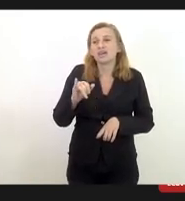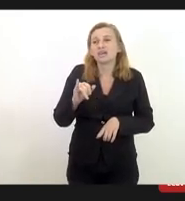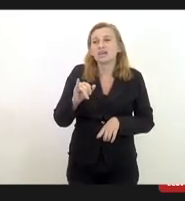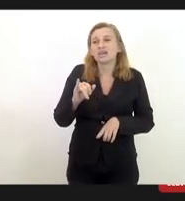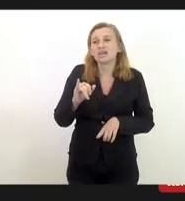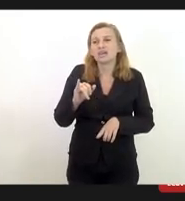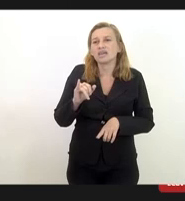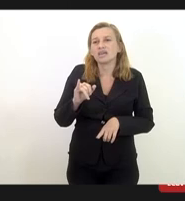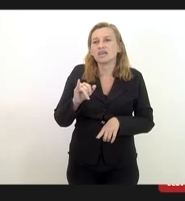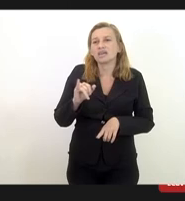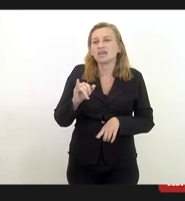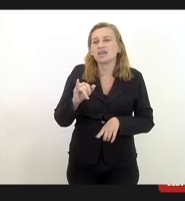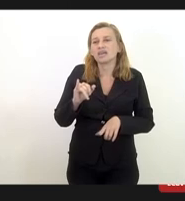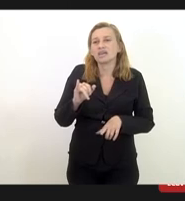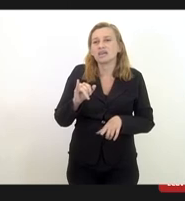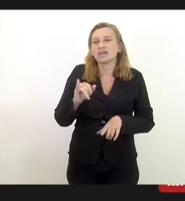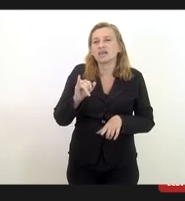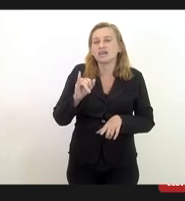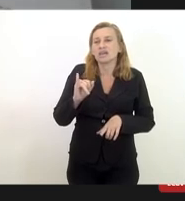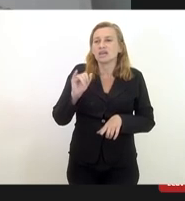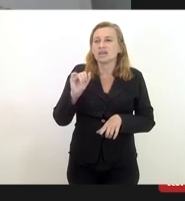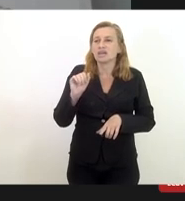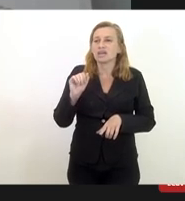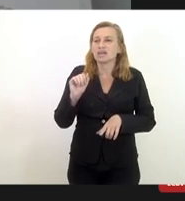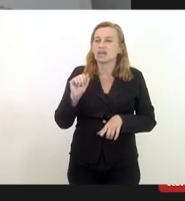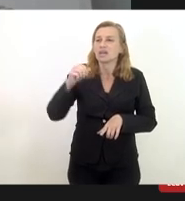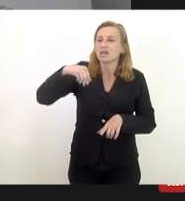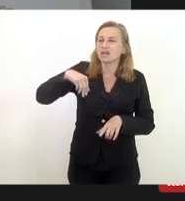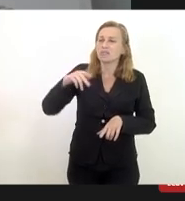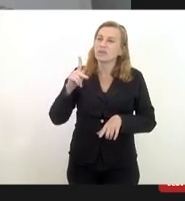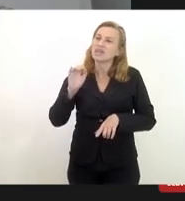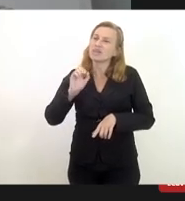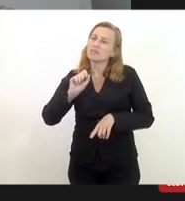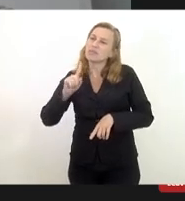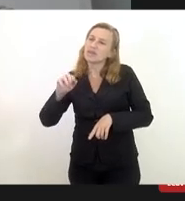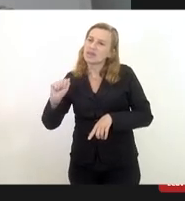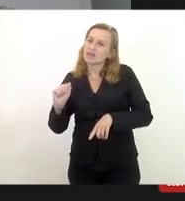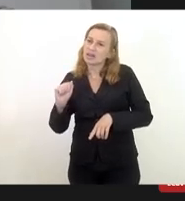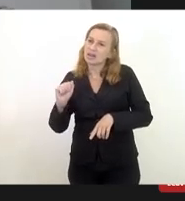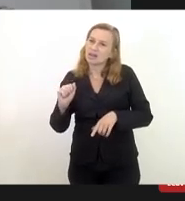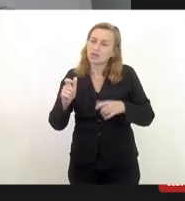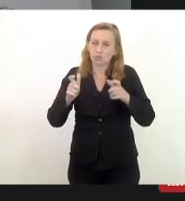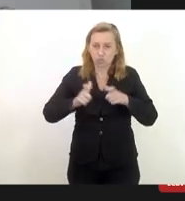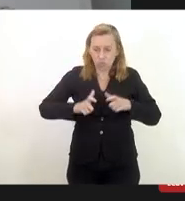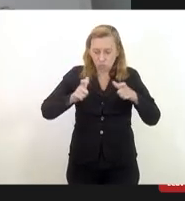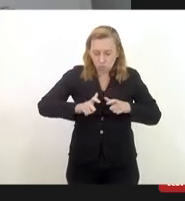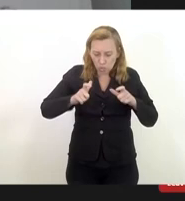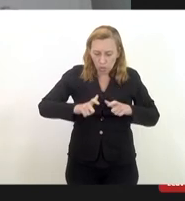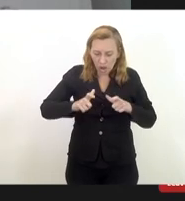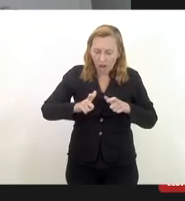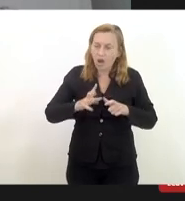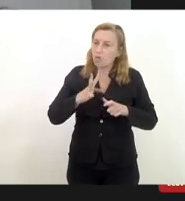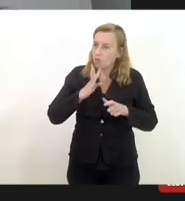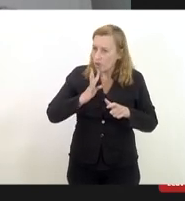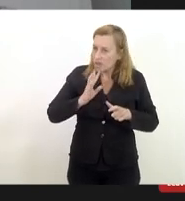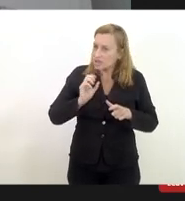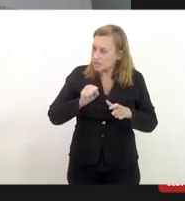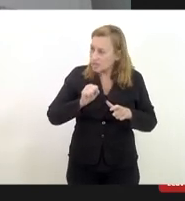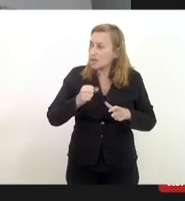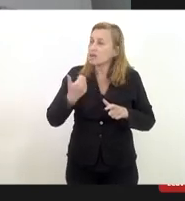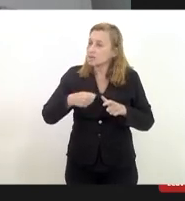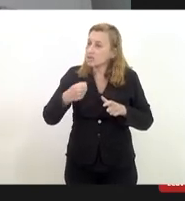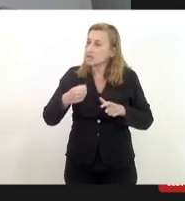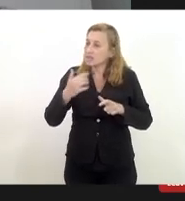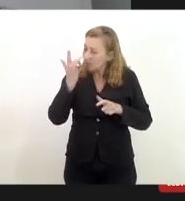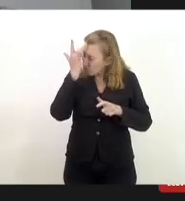localizada. Ela é localizada, se conhece os guetos dessa epidemia. Então, deveria ser mais